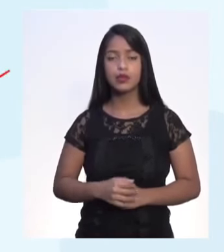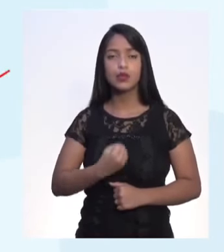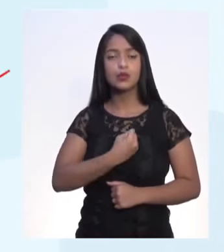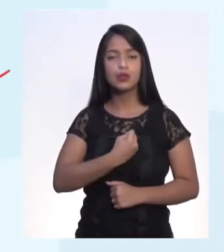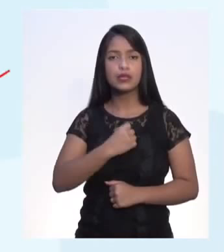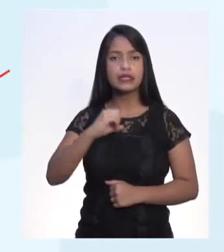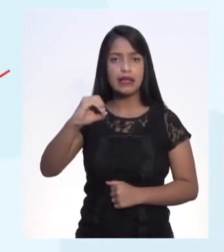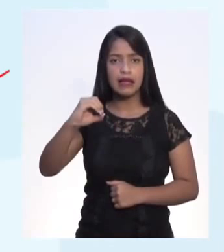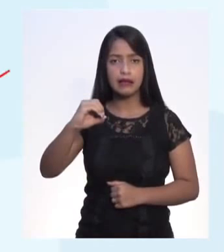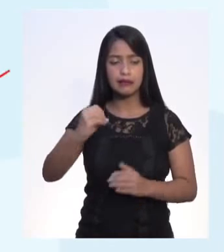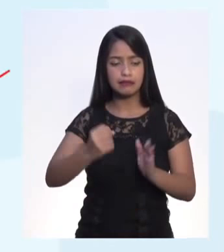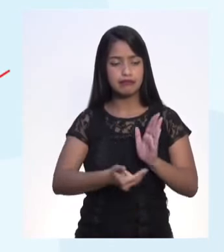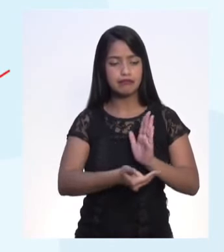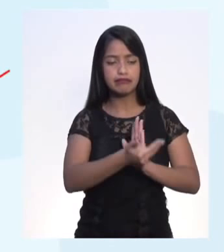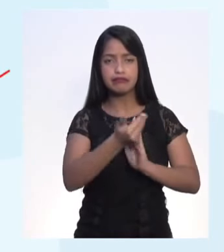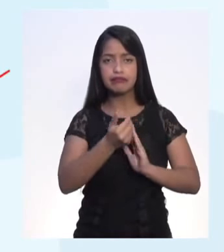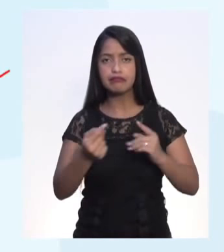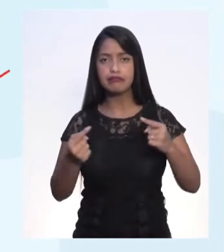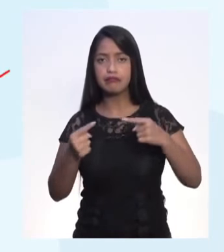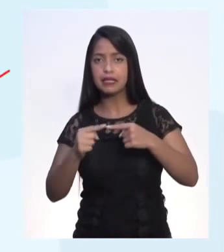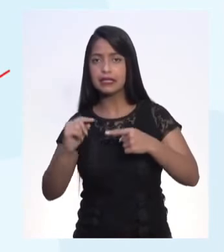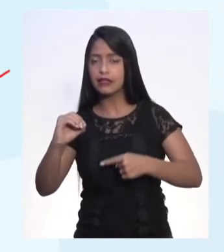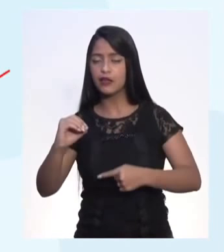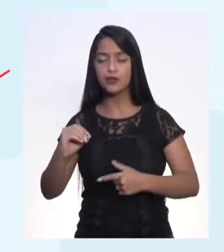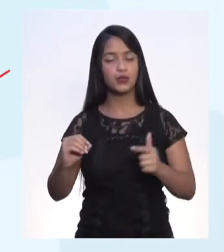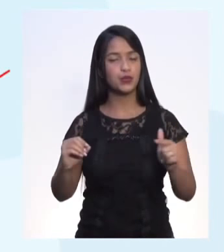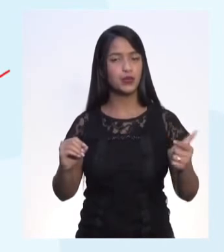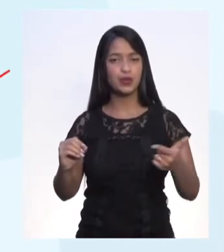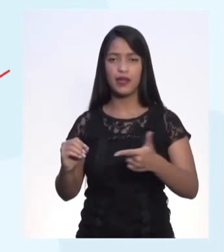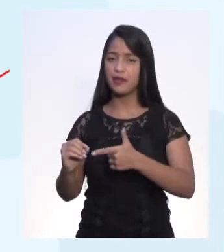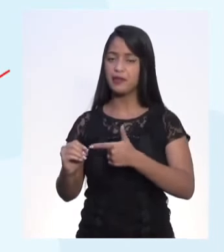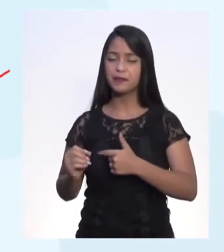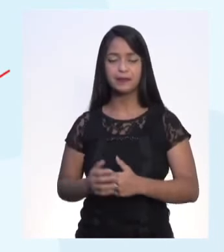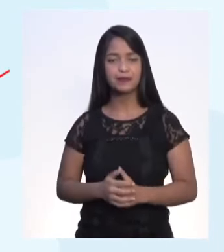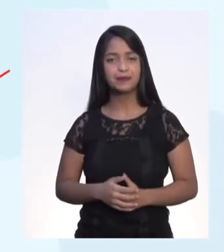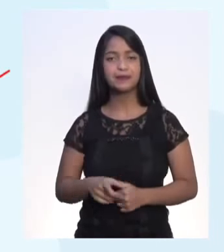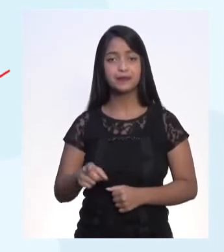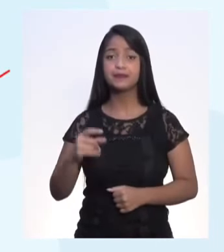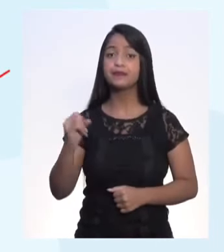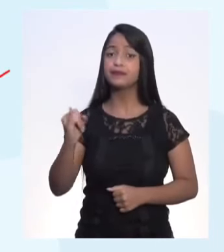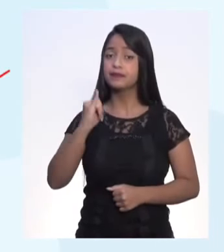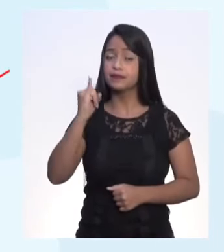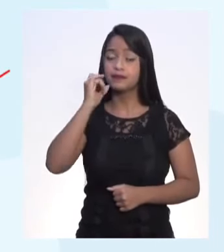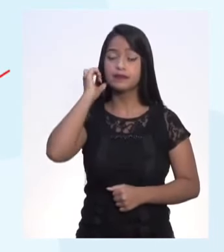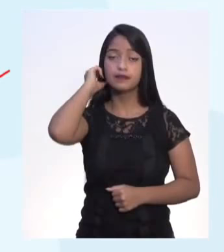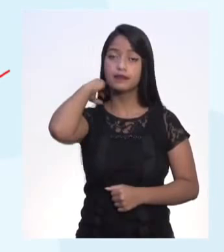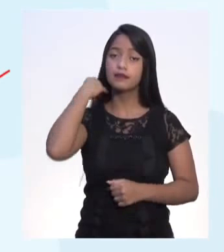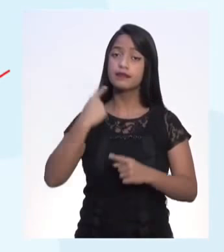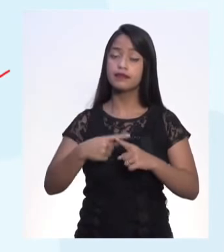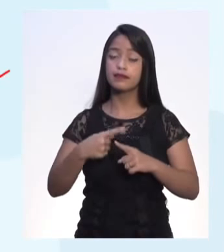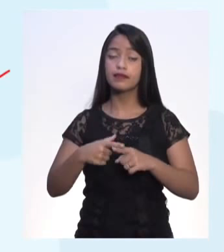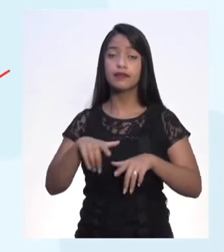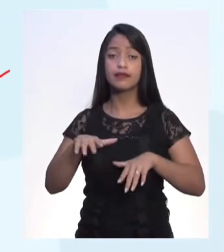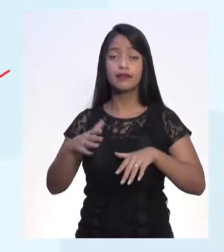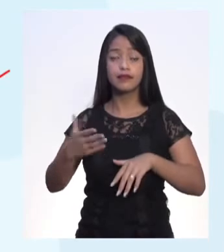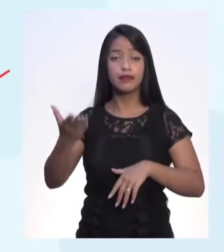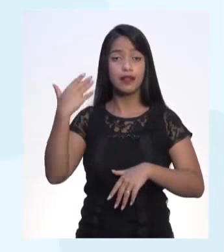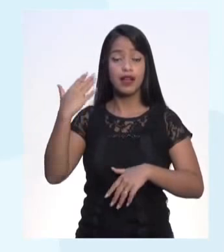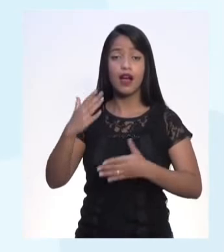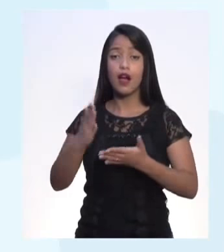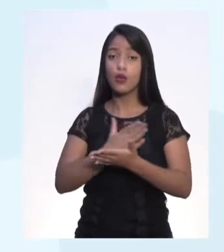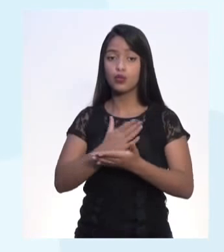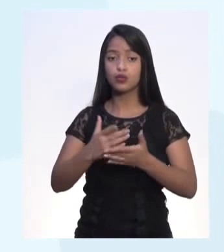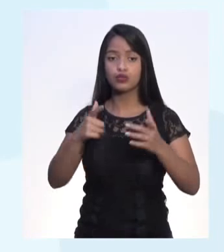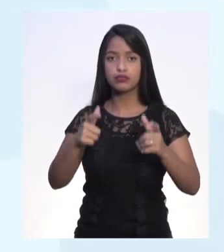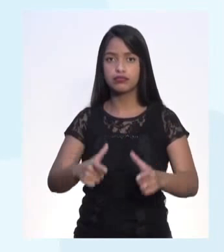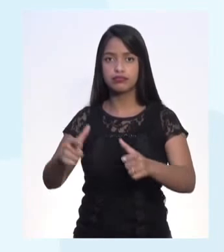para para usar tão essa é uma questão fundamental porque algumas civilizações trabalhavam e a gente vai